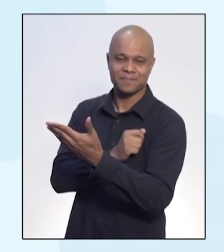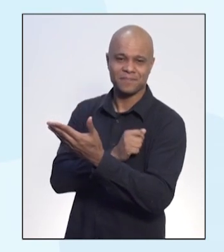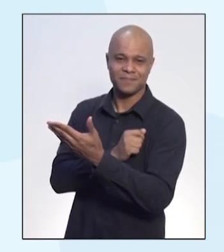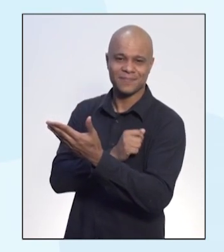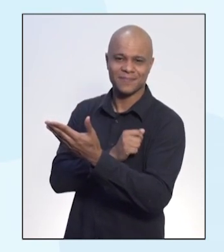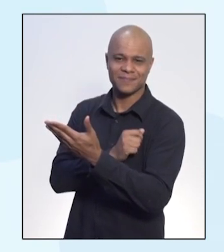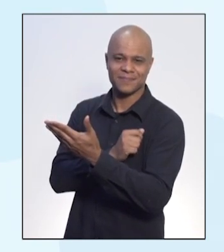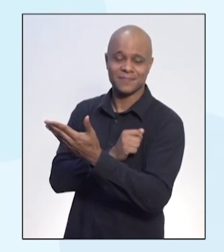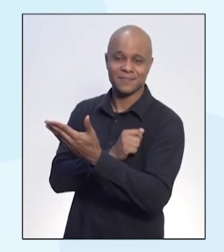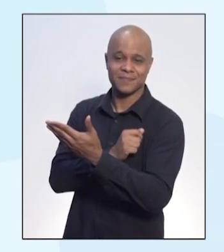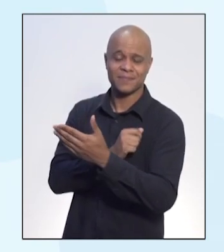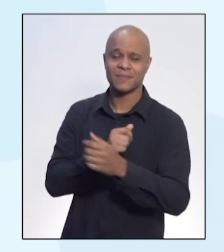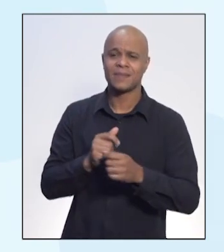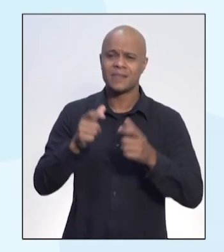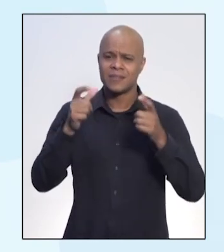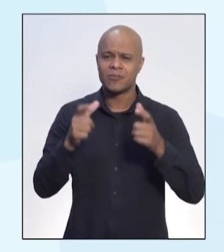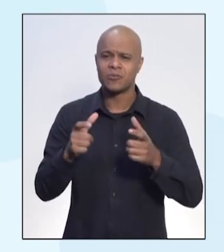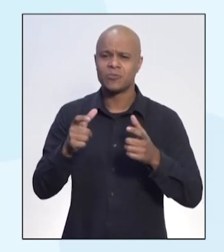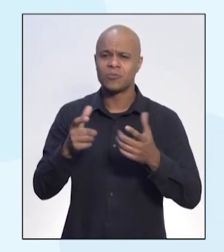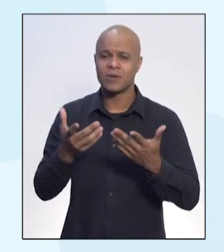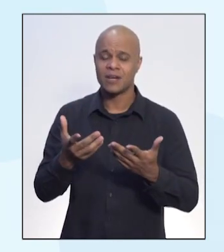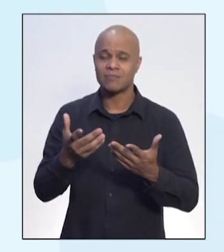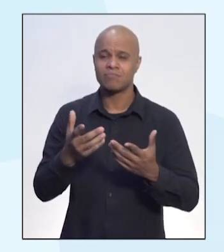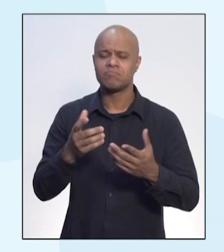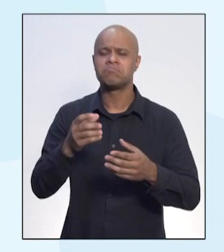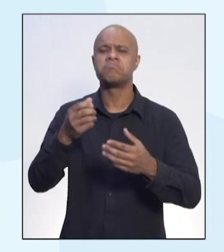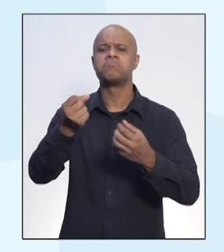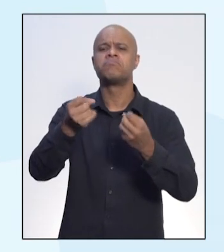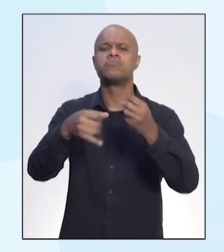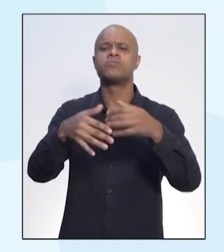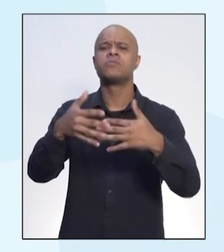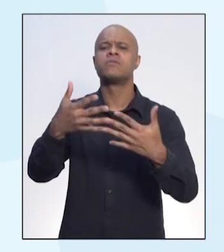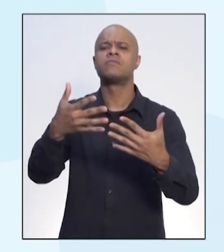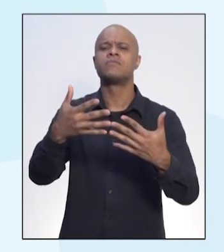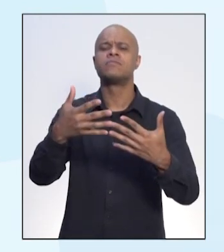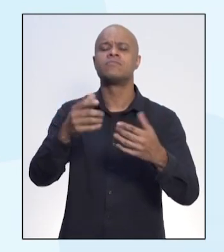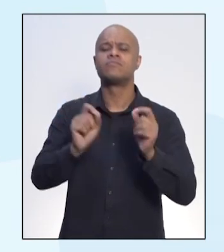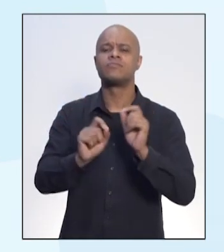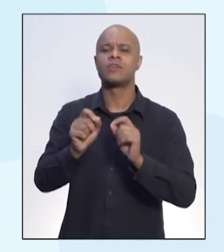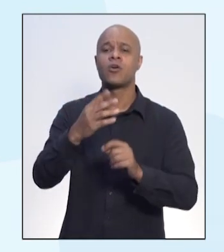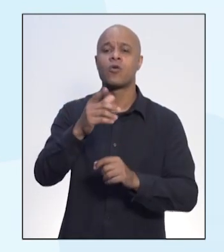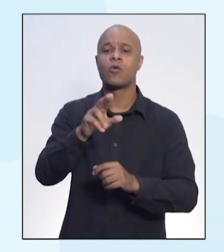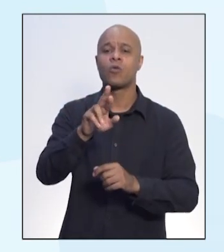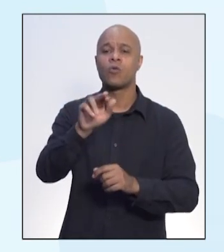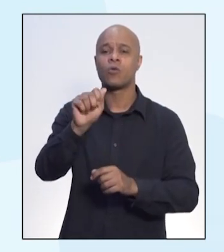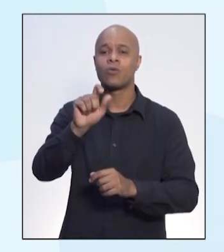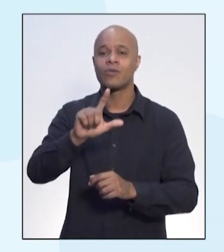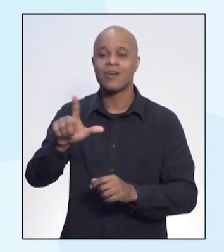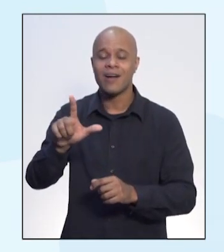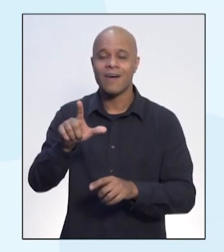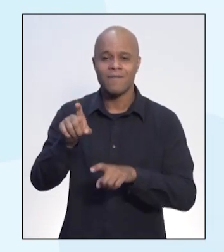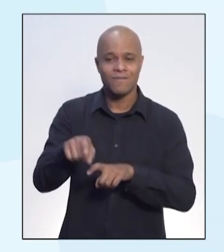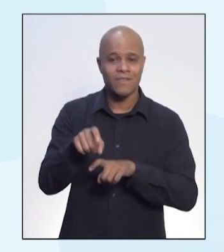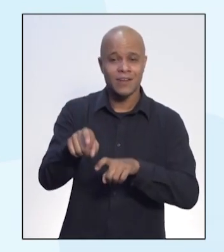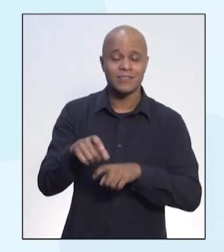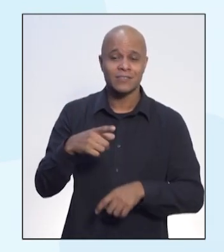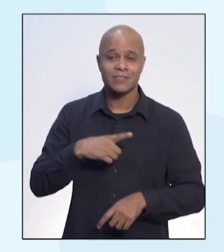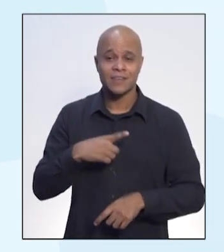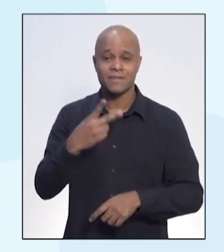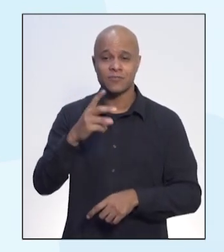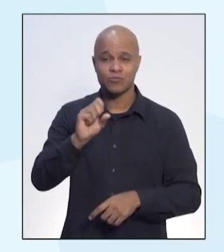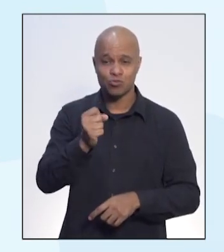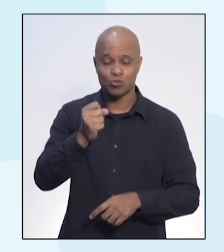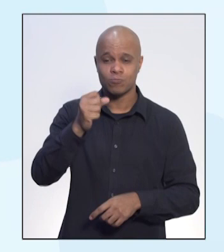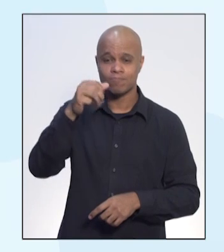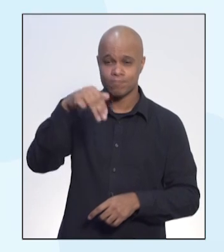que vocês sabem o que é um curral? Quero que respondam lá no chat o que é um curral para a professora Inês, tá bom? Um fazendeiro dispõe de 28 metros